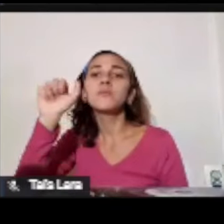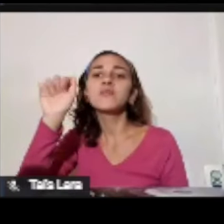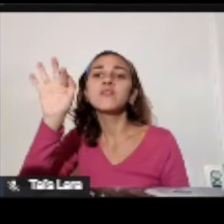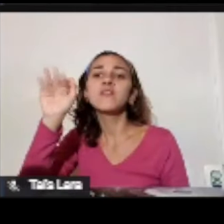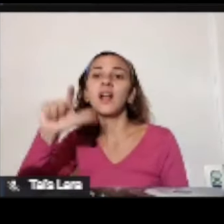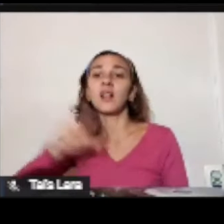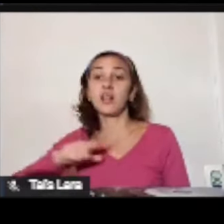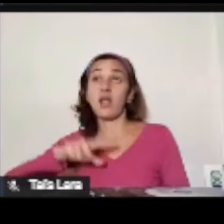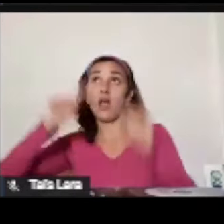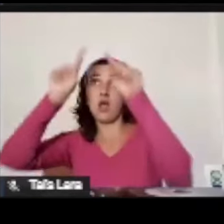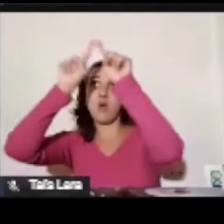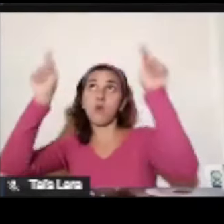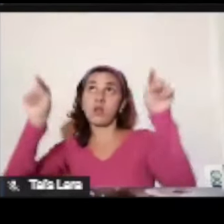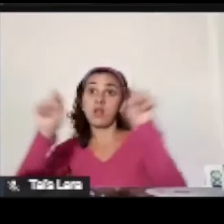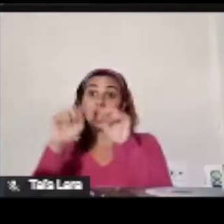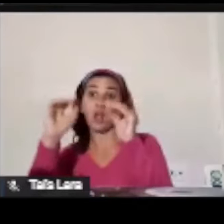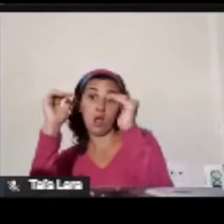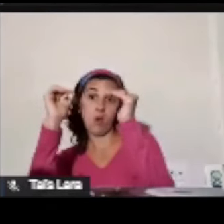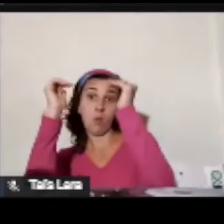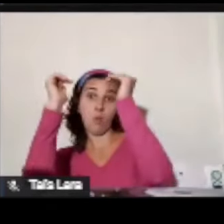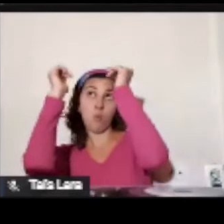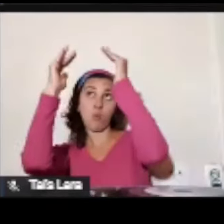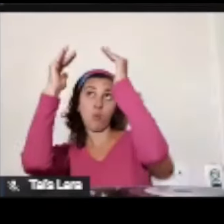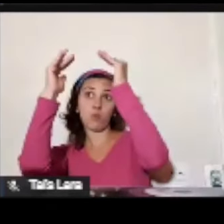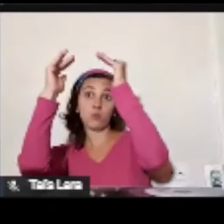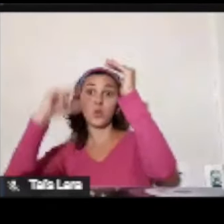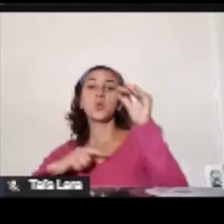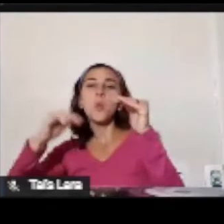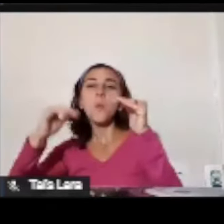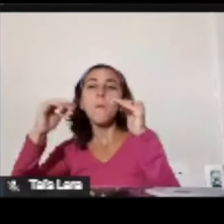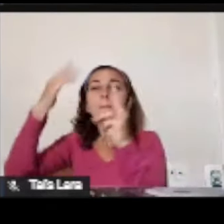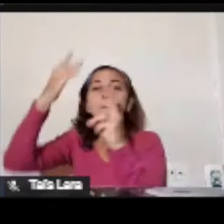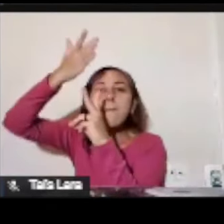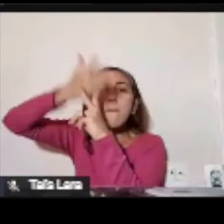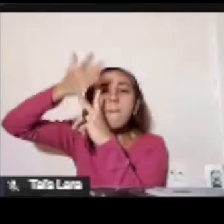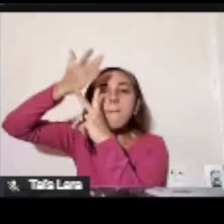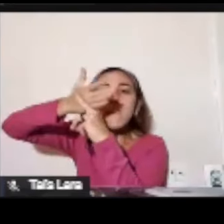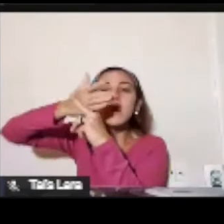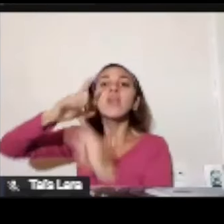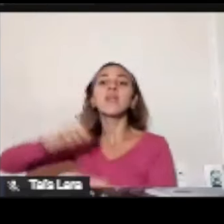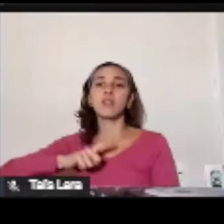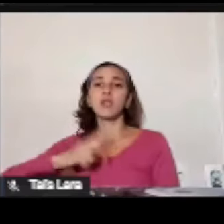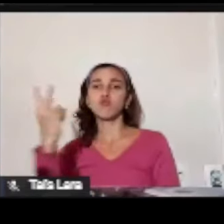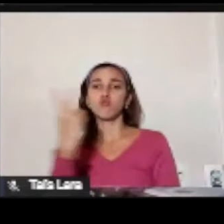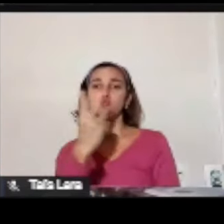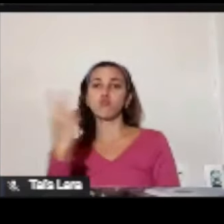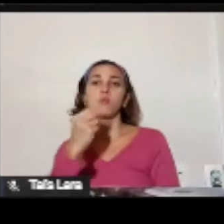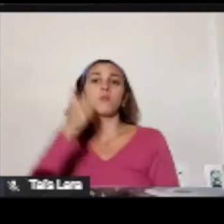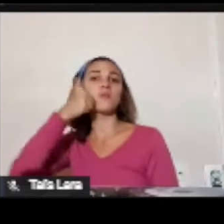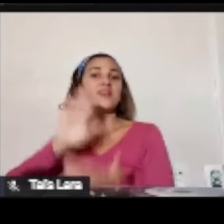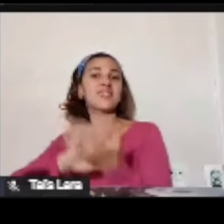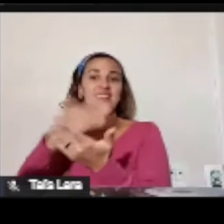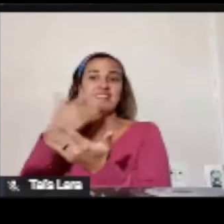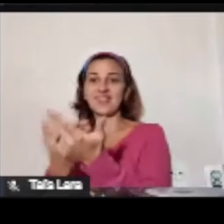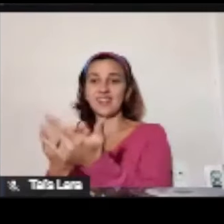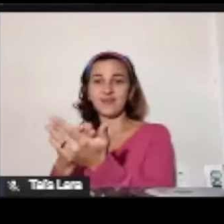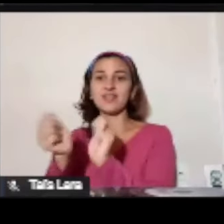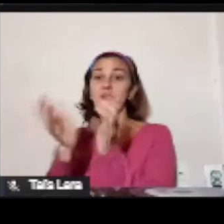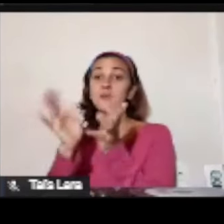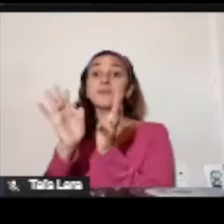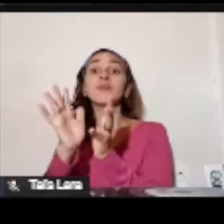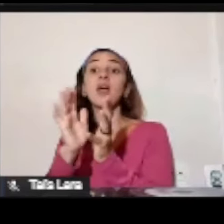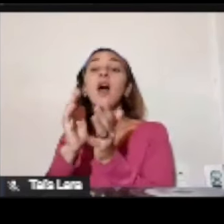No meio da nossa transmissão, agora tem as duas intérpretes de Libras. Durante a transmissão, elas vão revezar. Elas